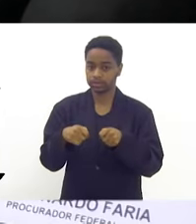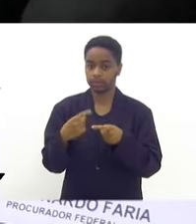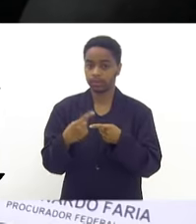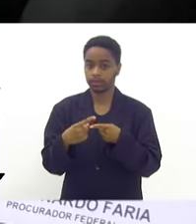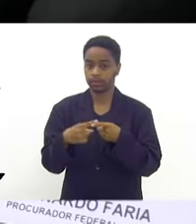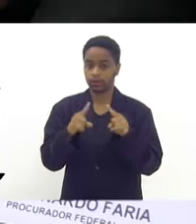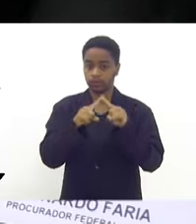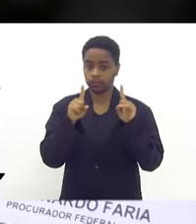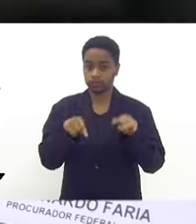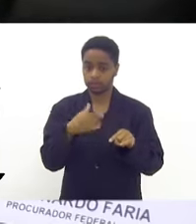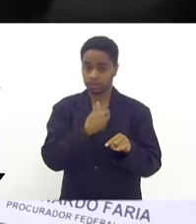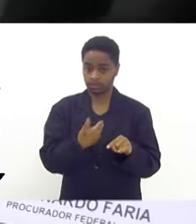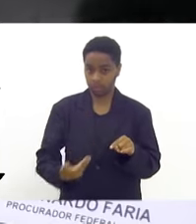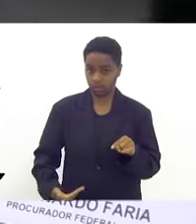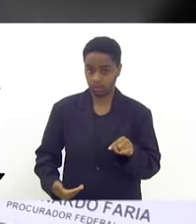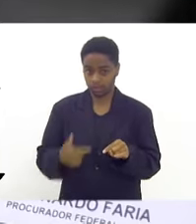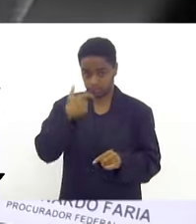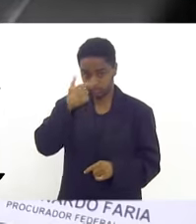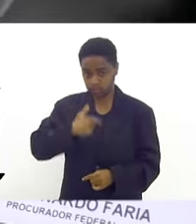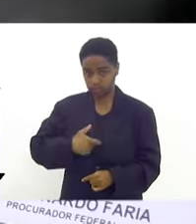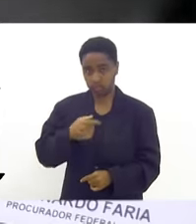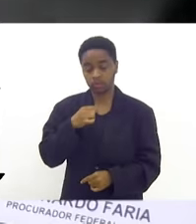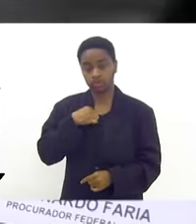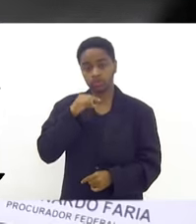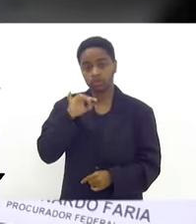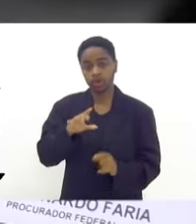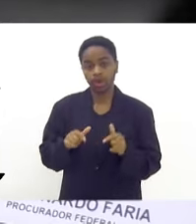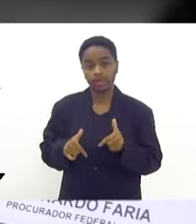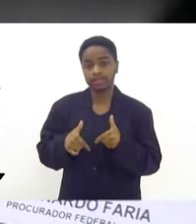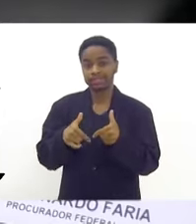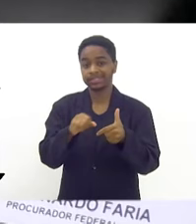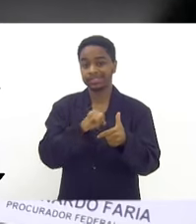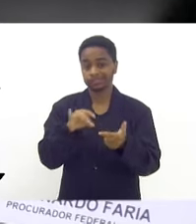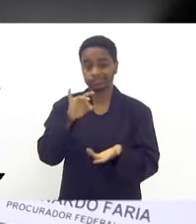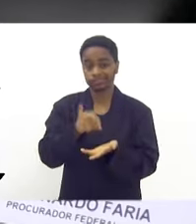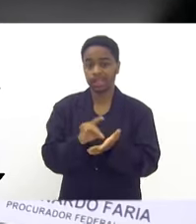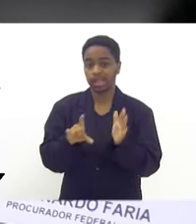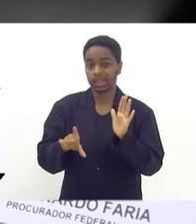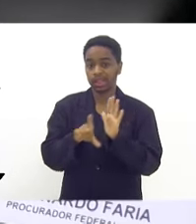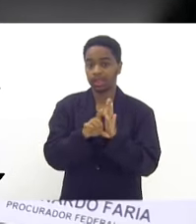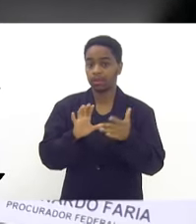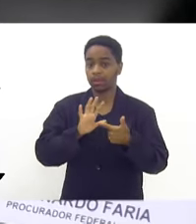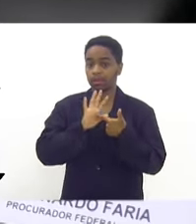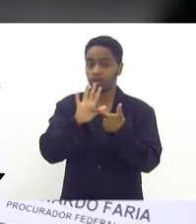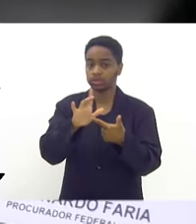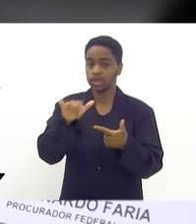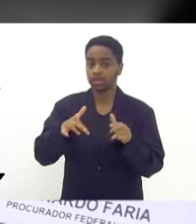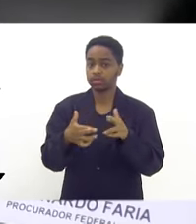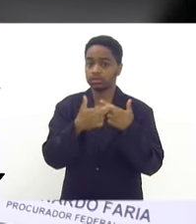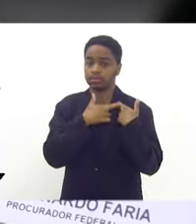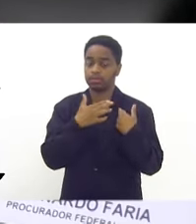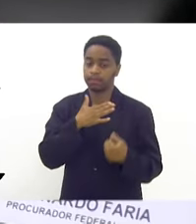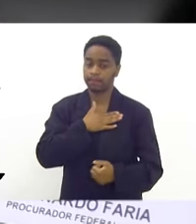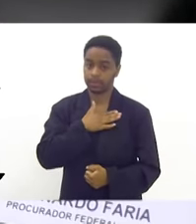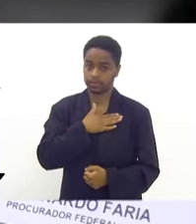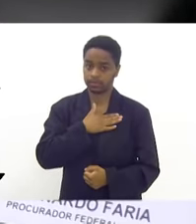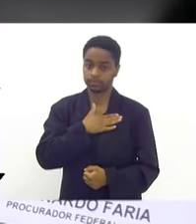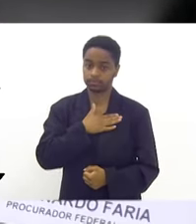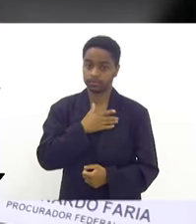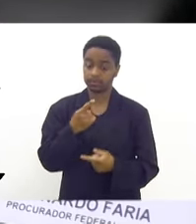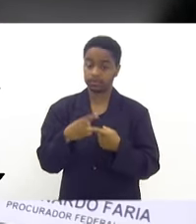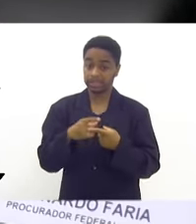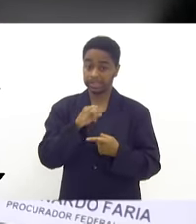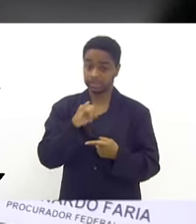eh eu só posso agir naquilo que a lei expressamente me designa como competência porque se eu se eu